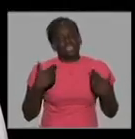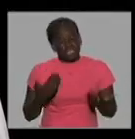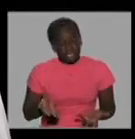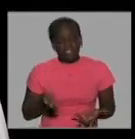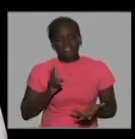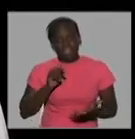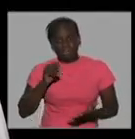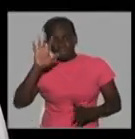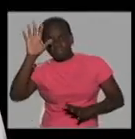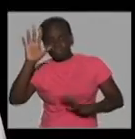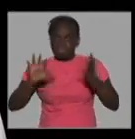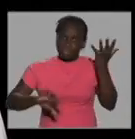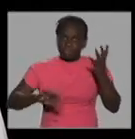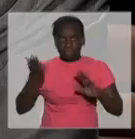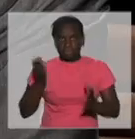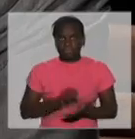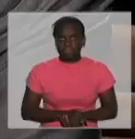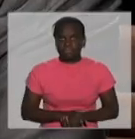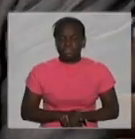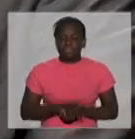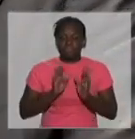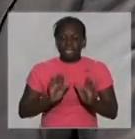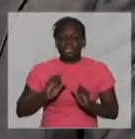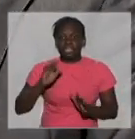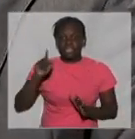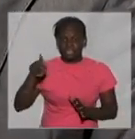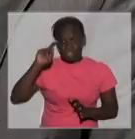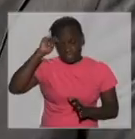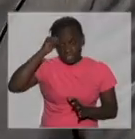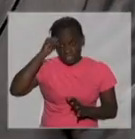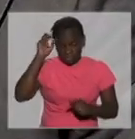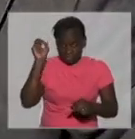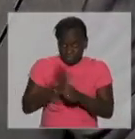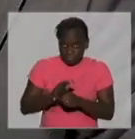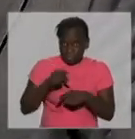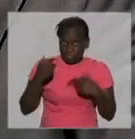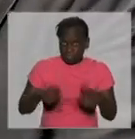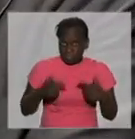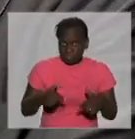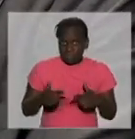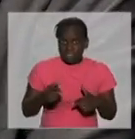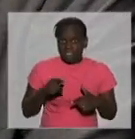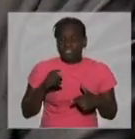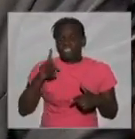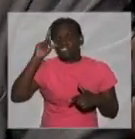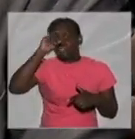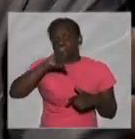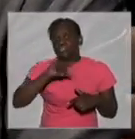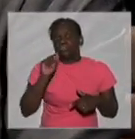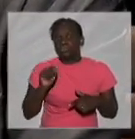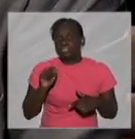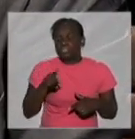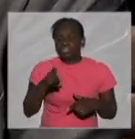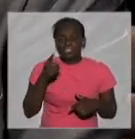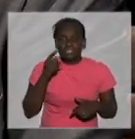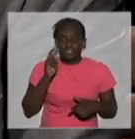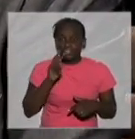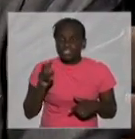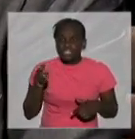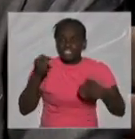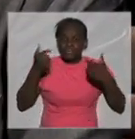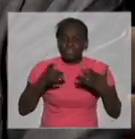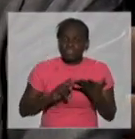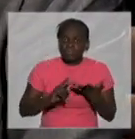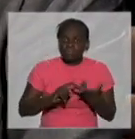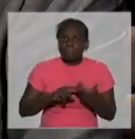gente vai passar por altos e baixos. Agora, para o negro se inserir nesse mercado, quais são as dificuldades que você